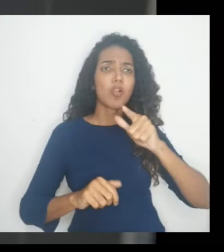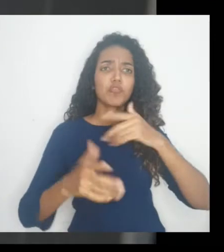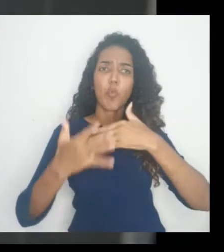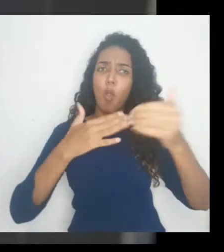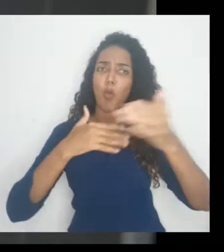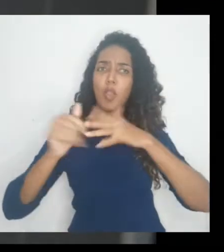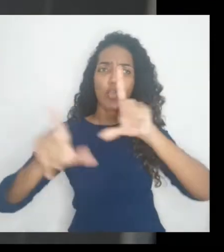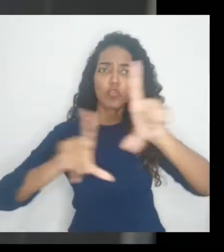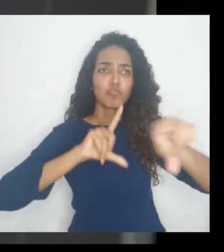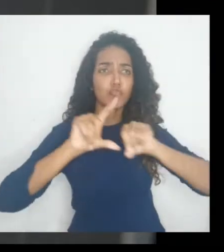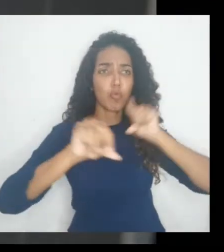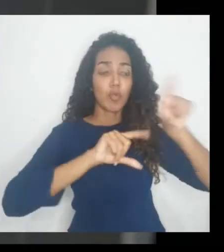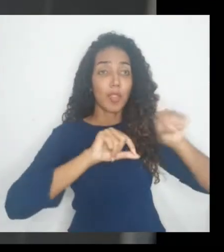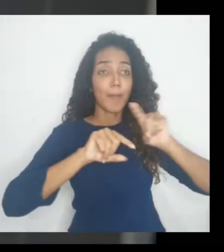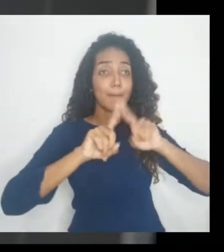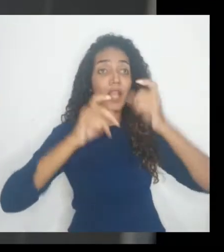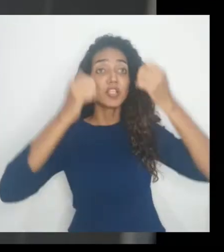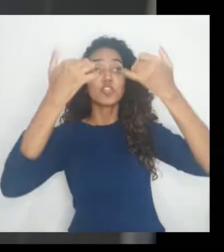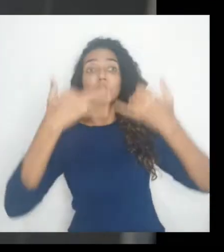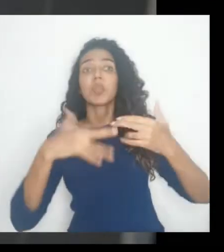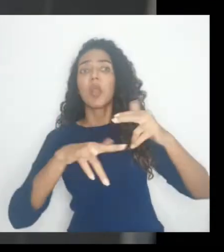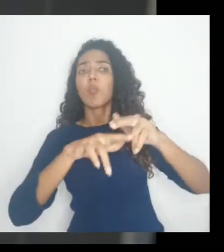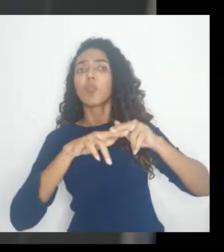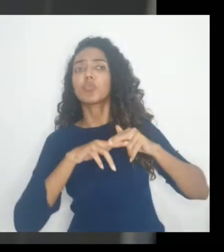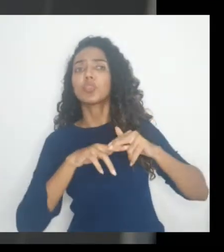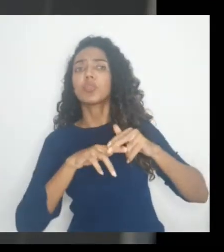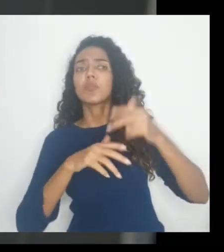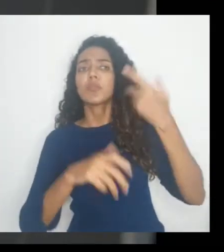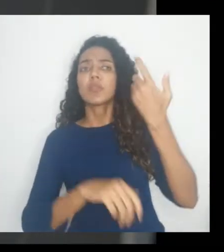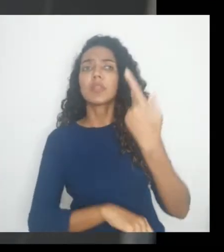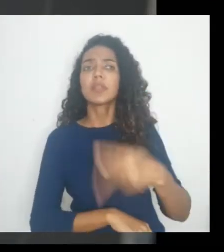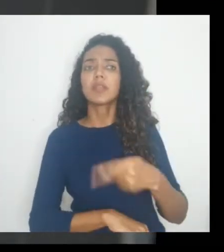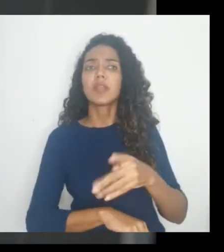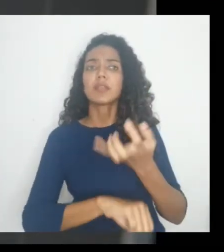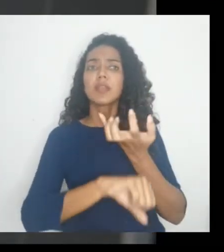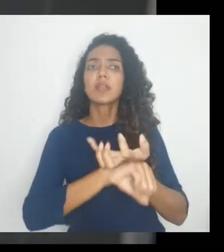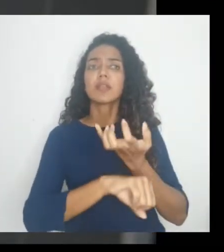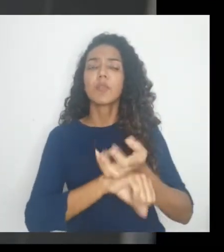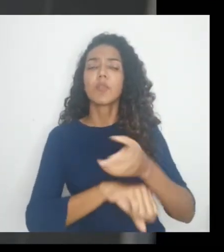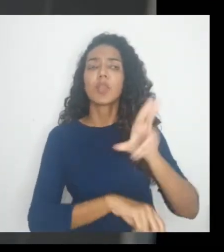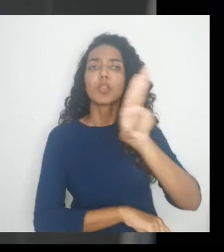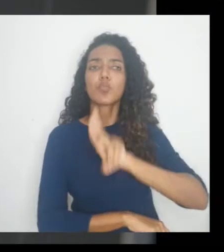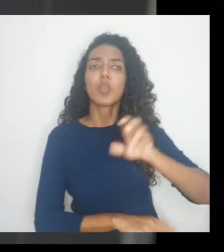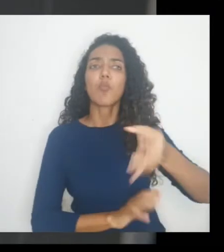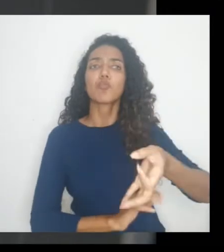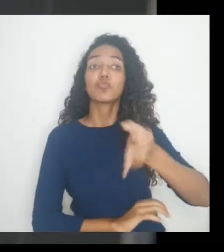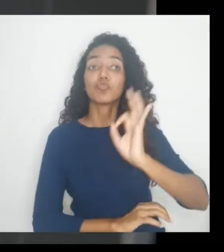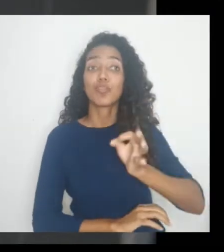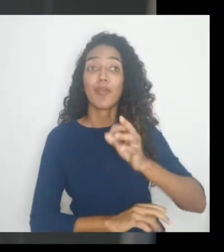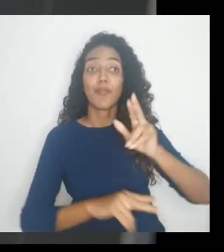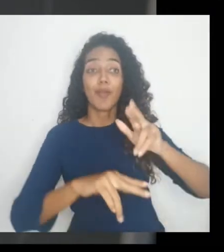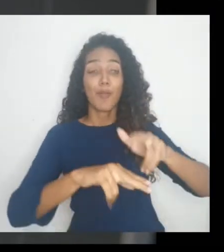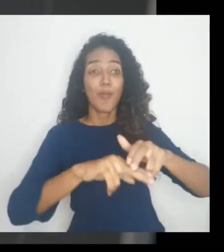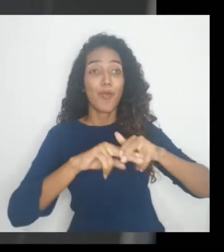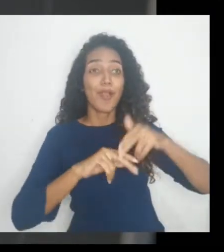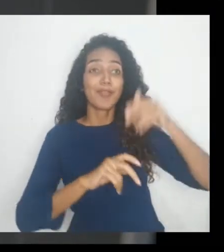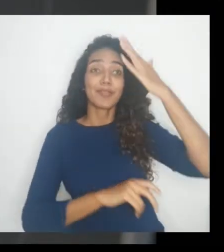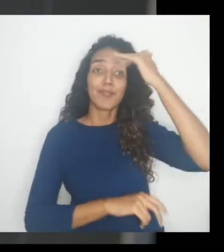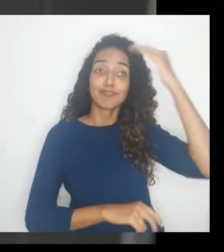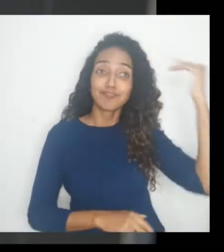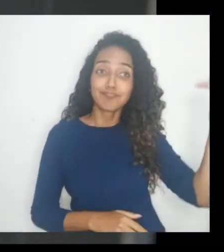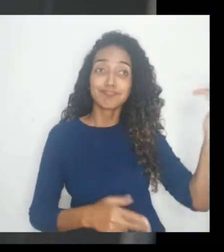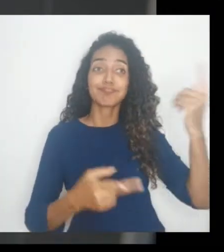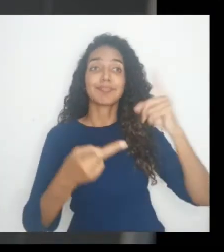que a gente está escolhendo Java nesse curso, pela popularidade e pela facilidade de aplicar